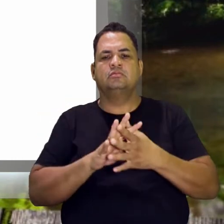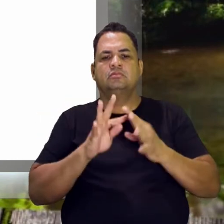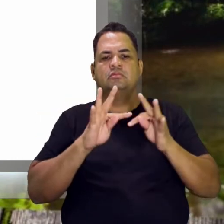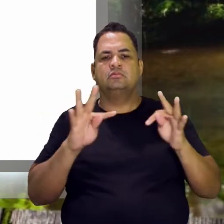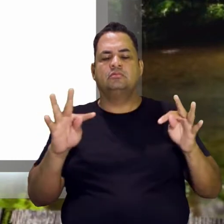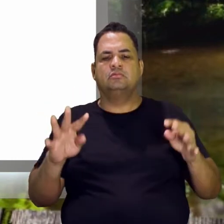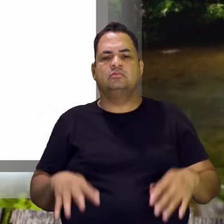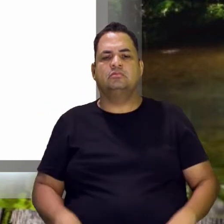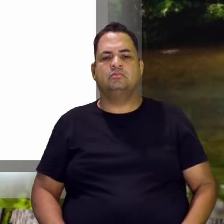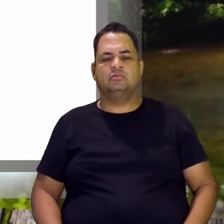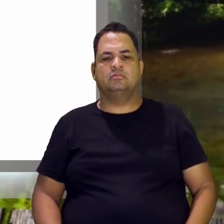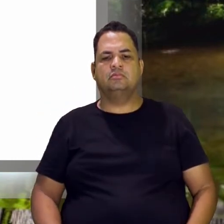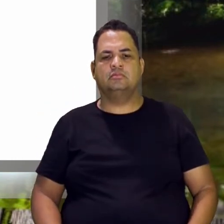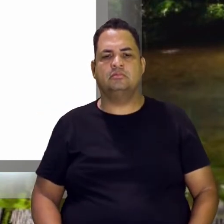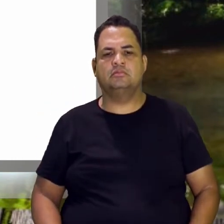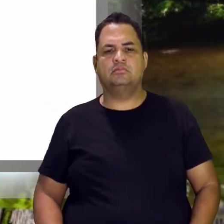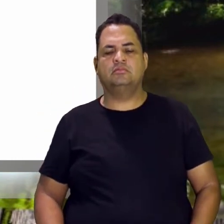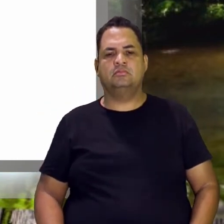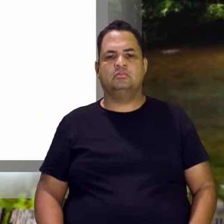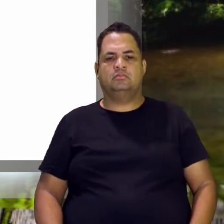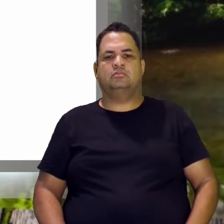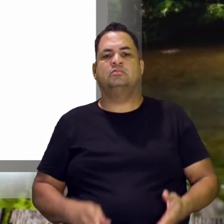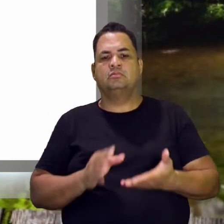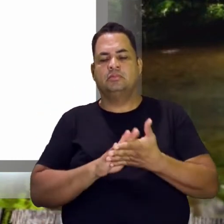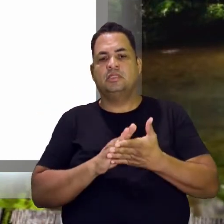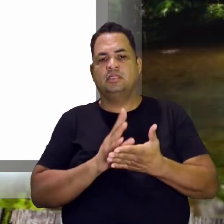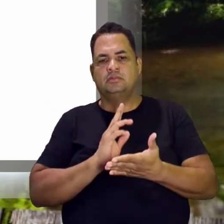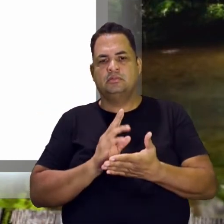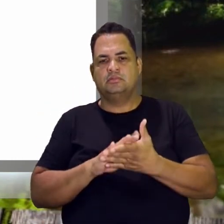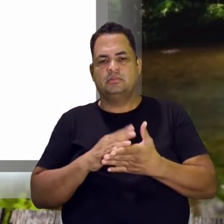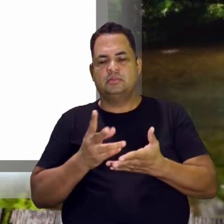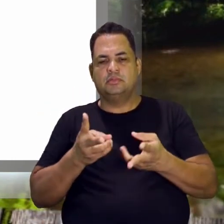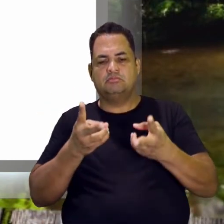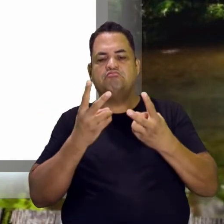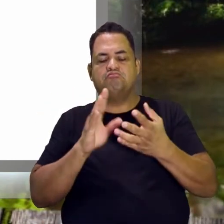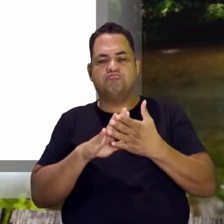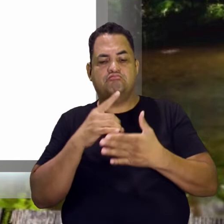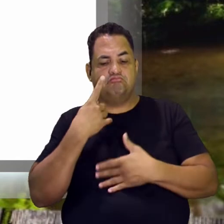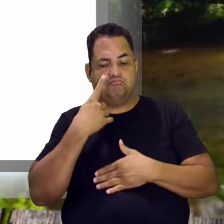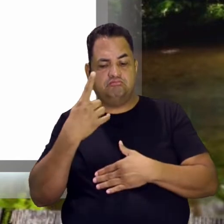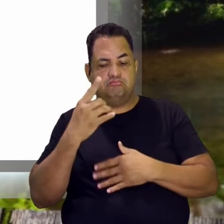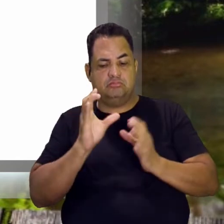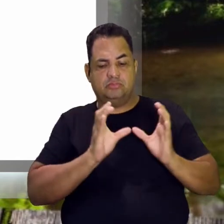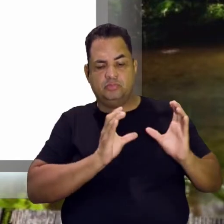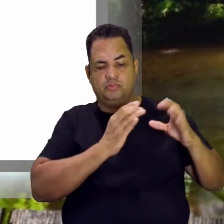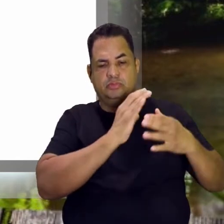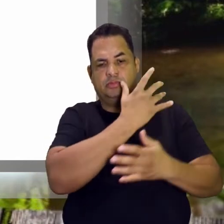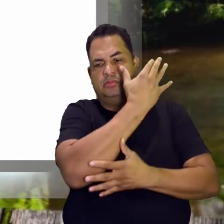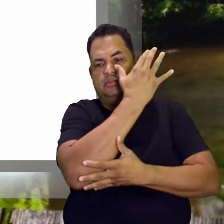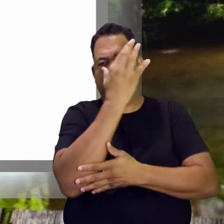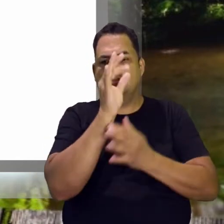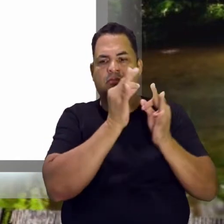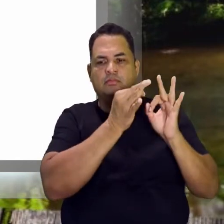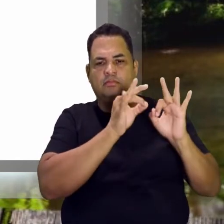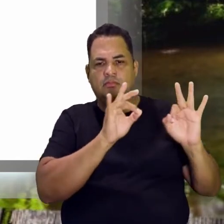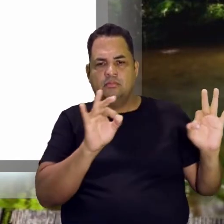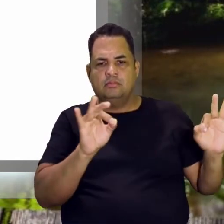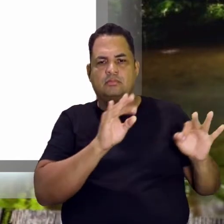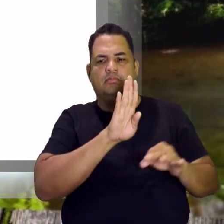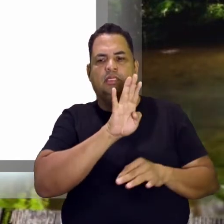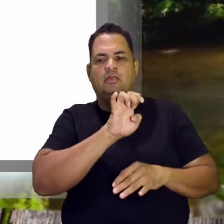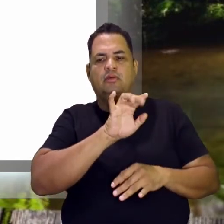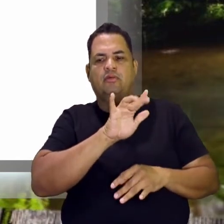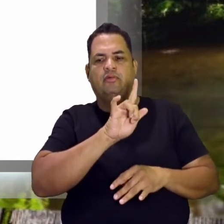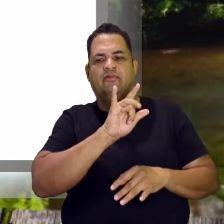foi daí que a gente conseguiu perceber esse processo evolutivo, tanto no grupo dos vegetais, ou seja, dos mais simples,